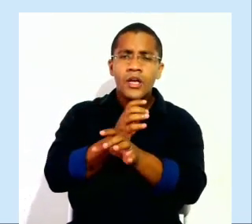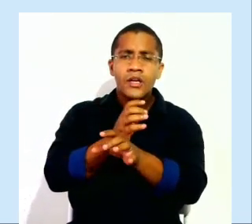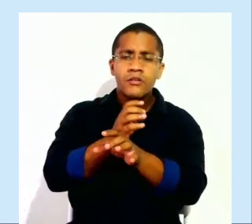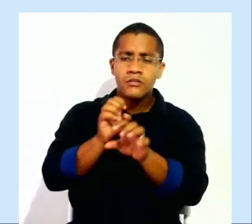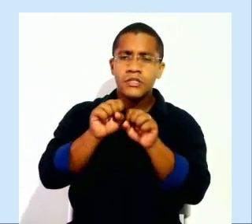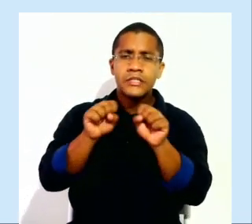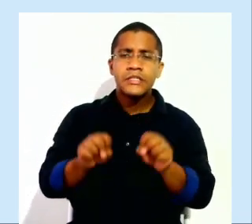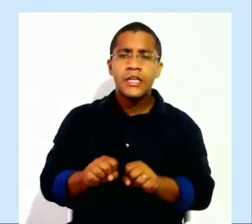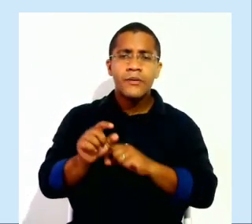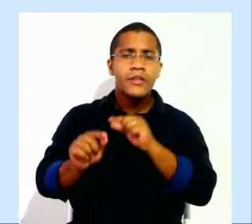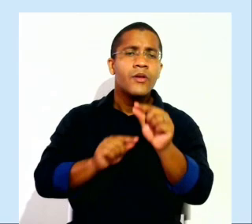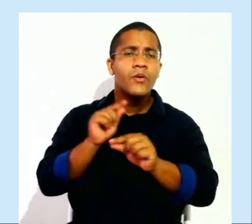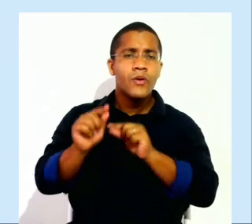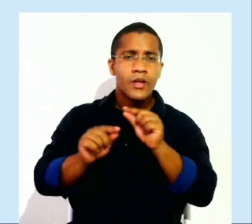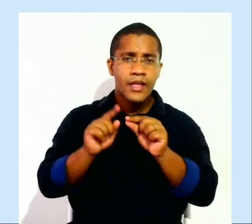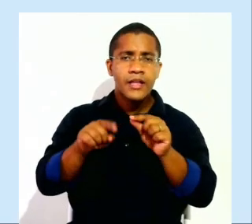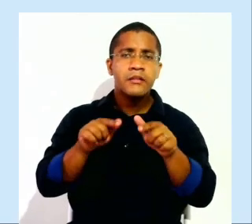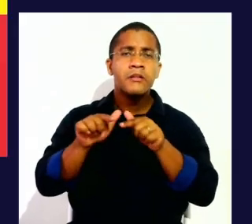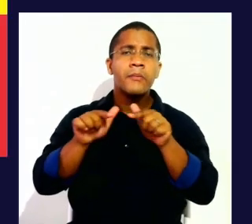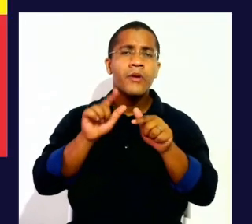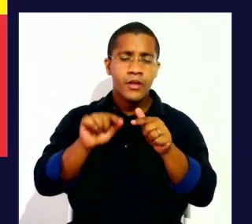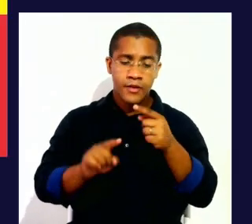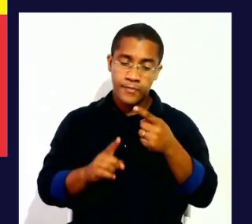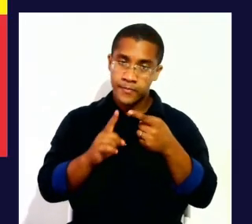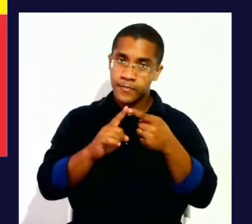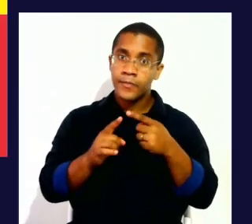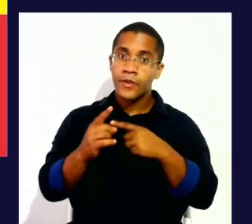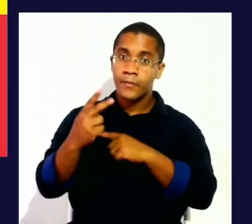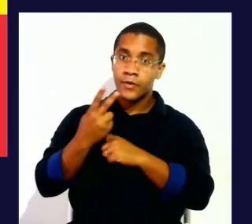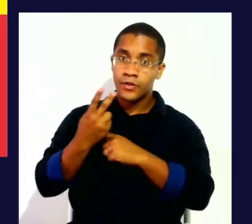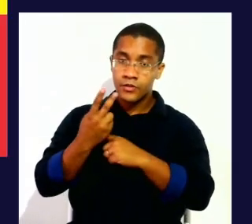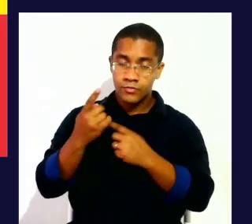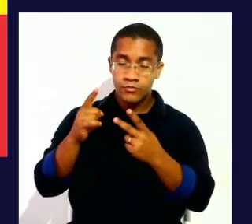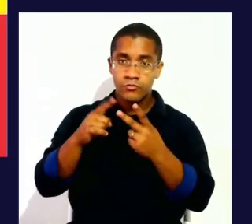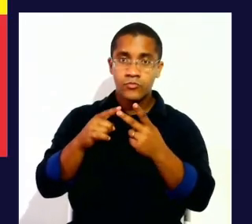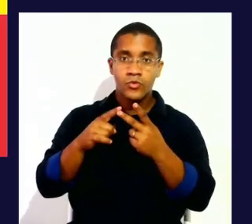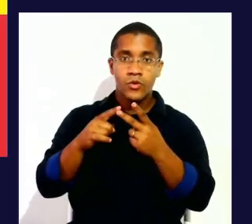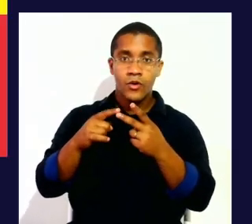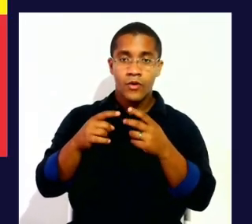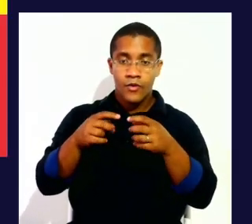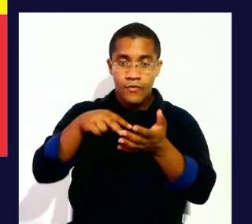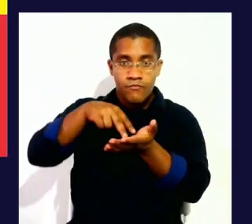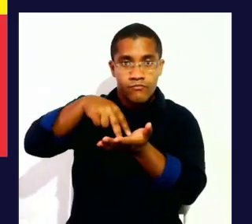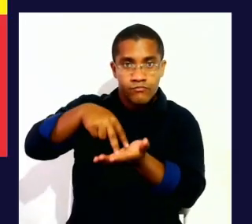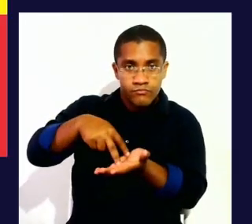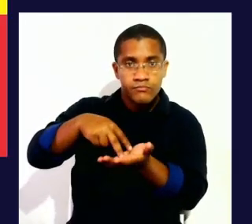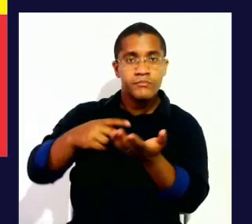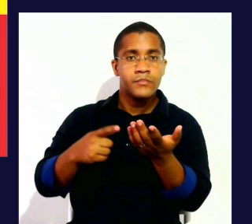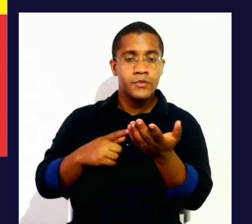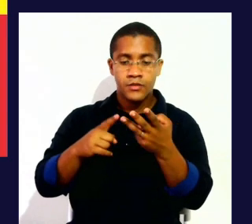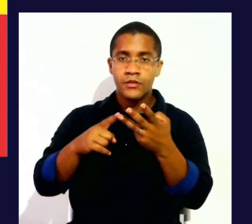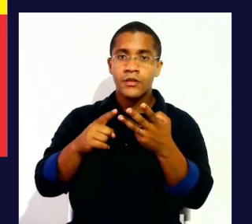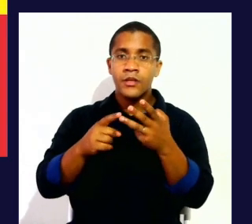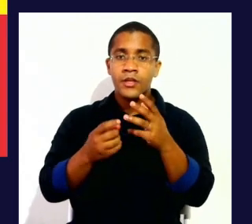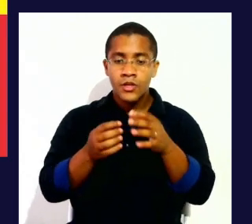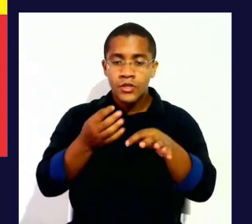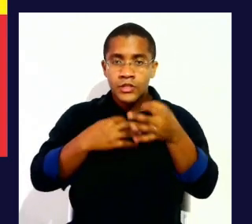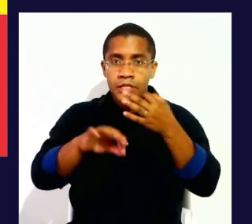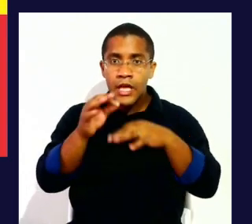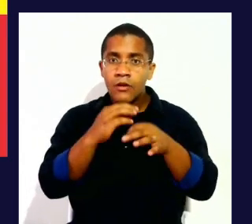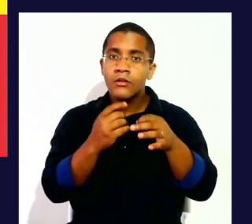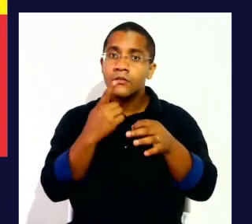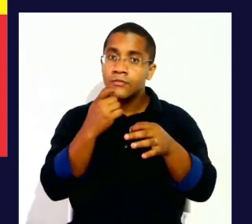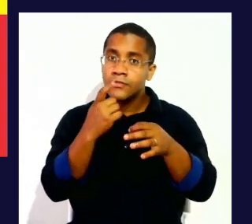funções. A função, na realidade, do esqueleto vai ser proteção, sustentação, produção de